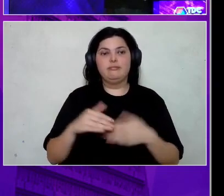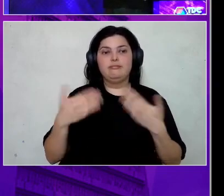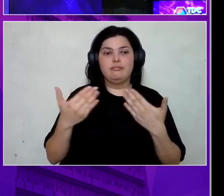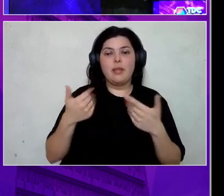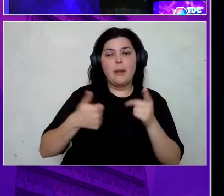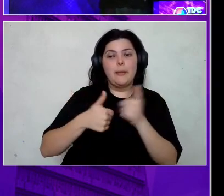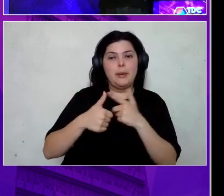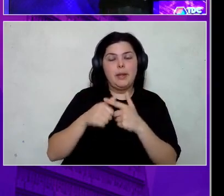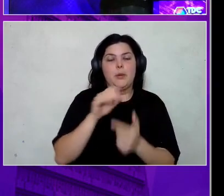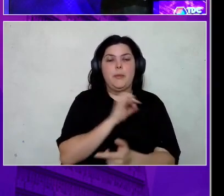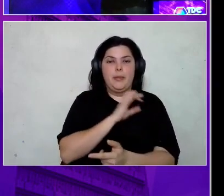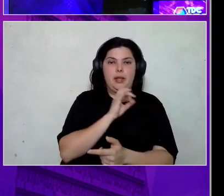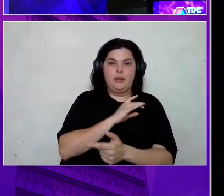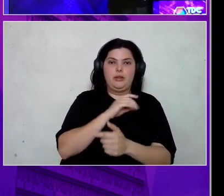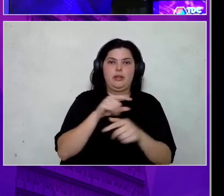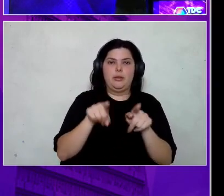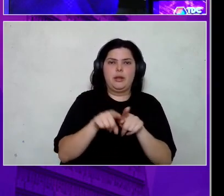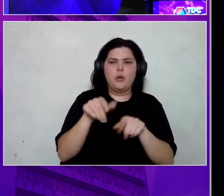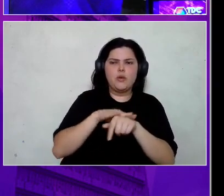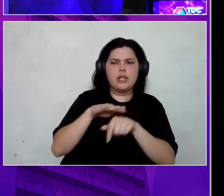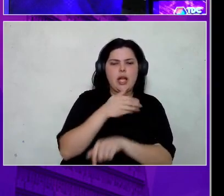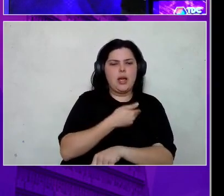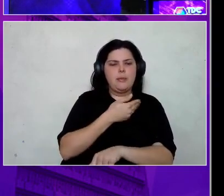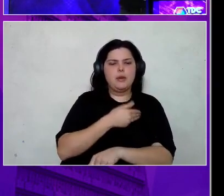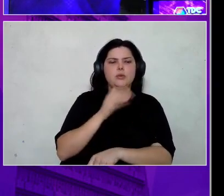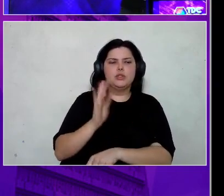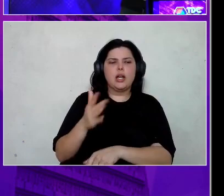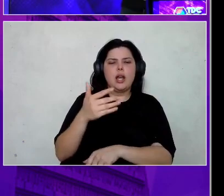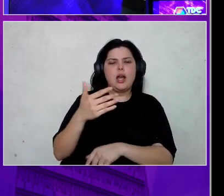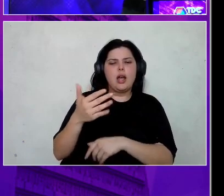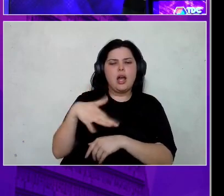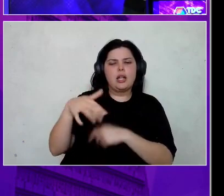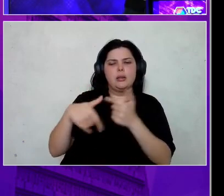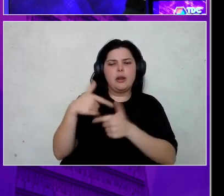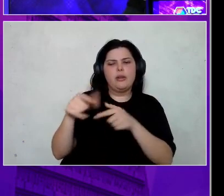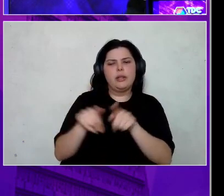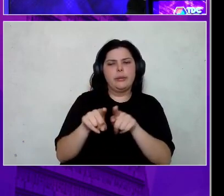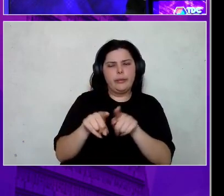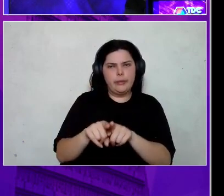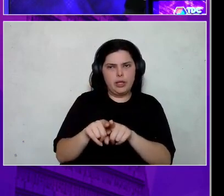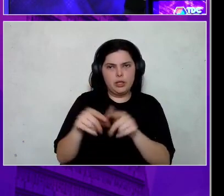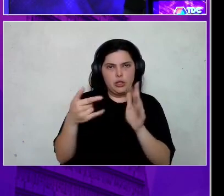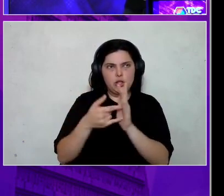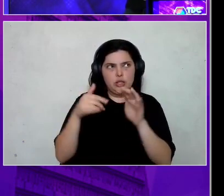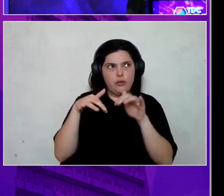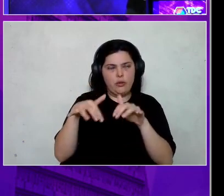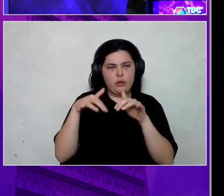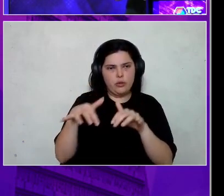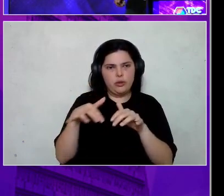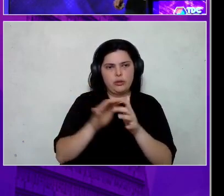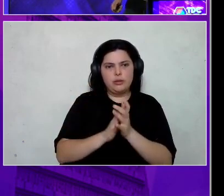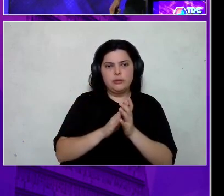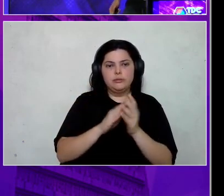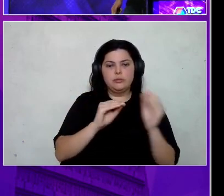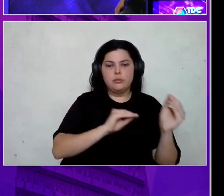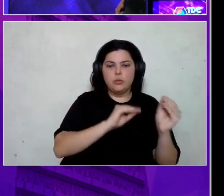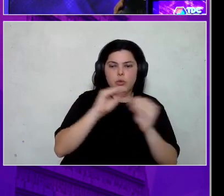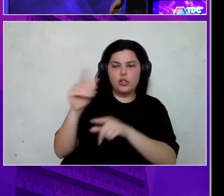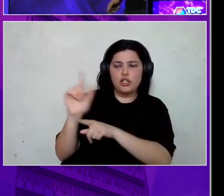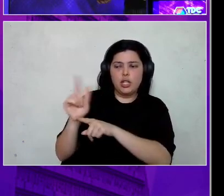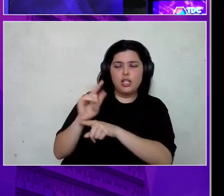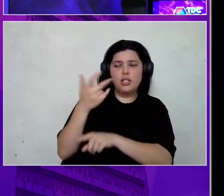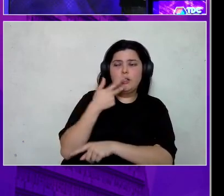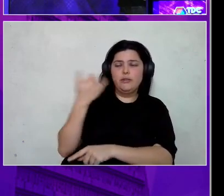Inclusive, eu falei com um amigo meu que já estava na área, que era também desenvolvedor, e virou gerente, e a primeira coisa que ele disse